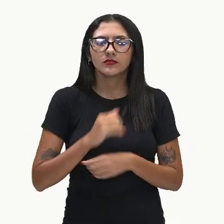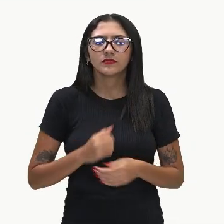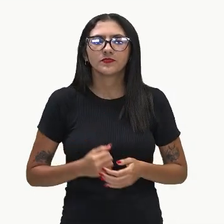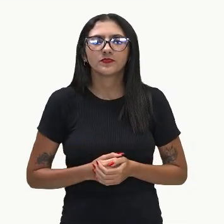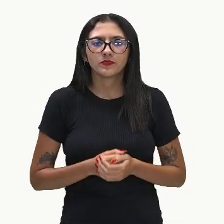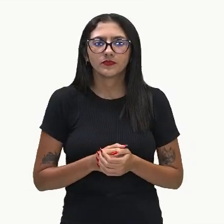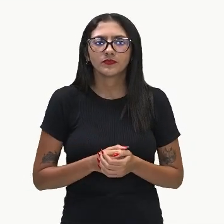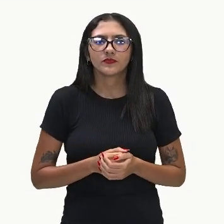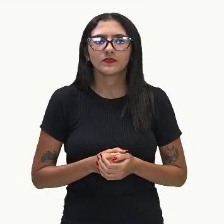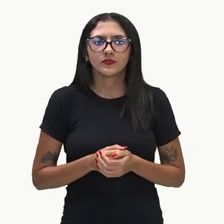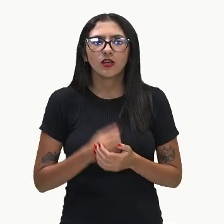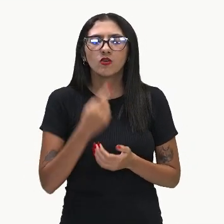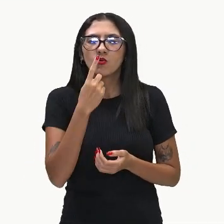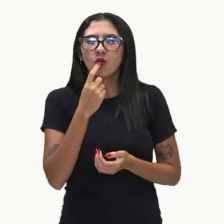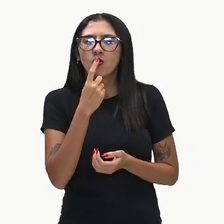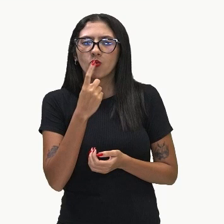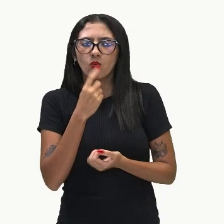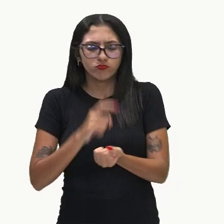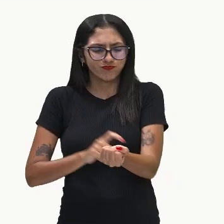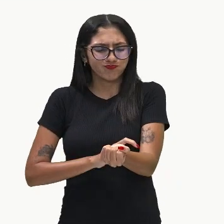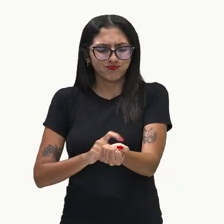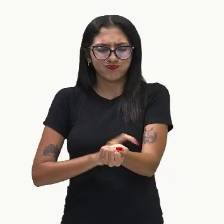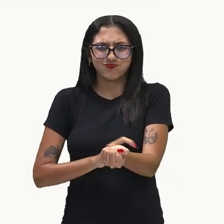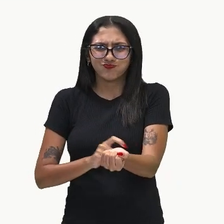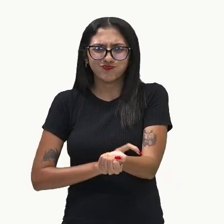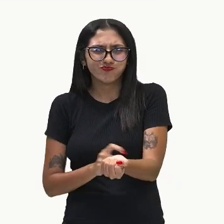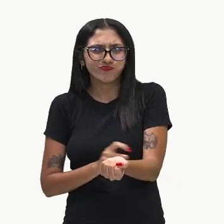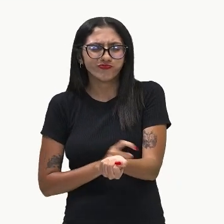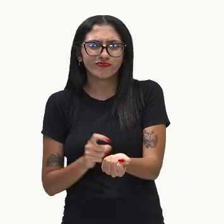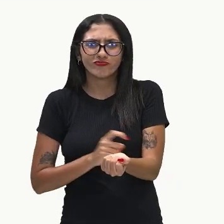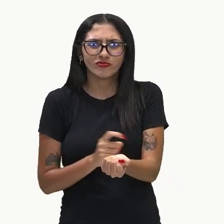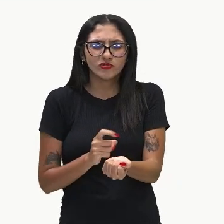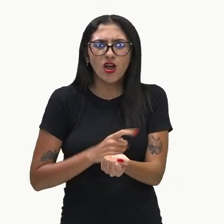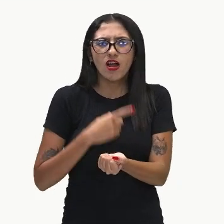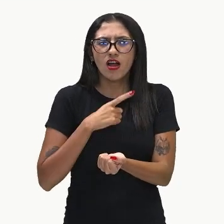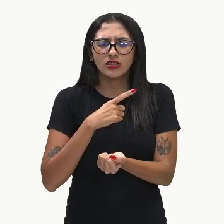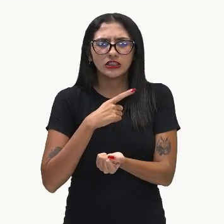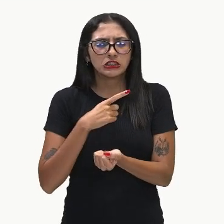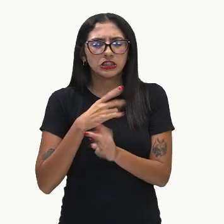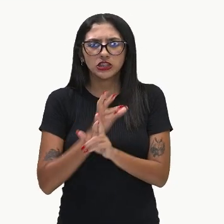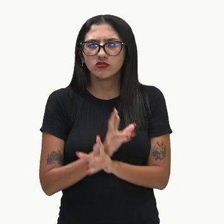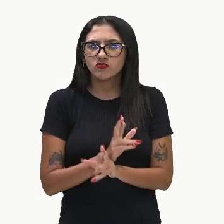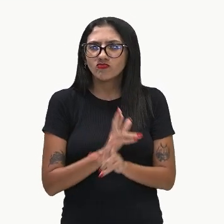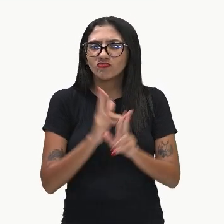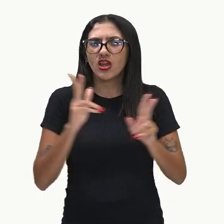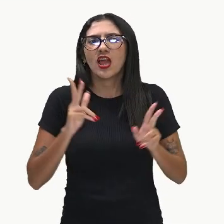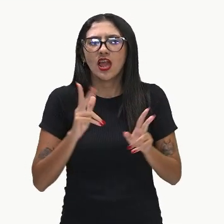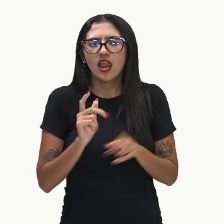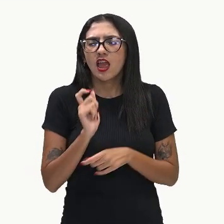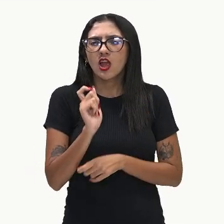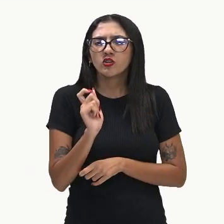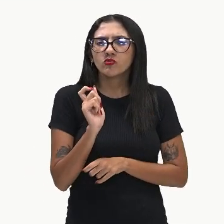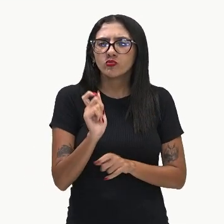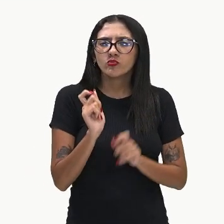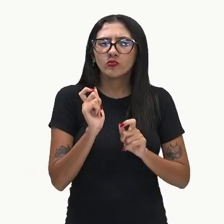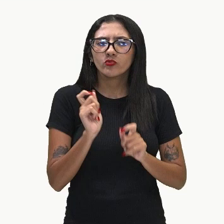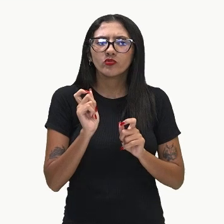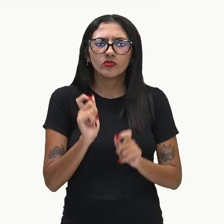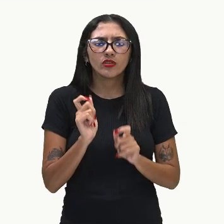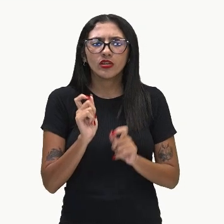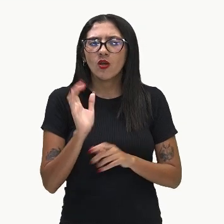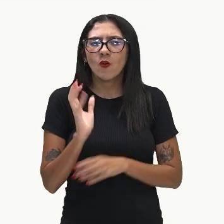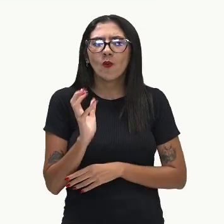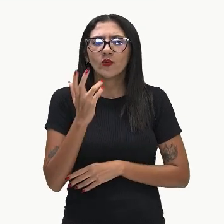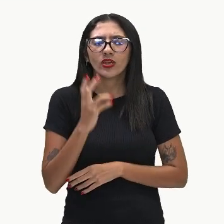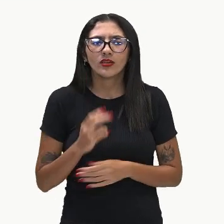né? Os glóbulos lá vão ficar muito, né, mais densos e aí você acaba, né, tendo